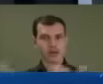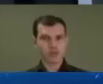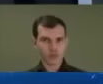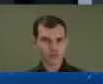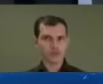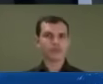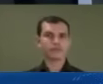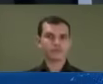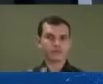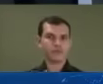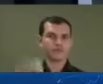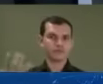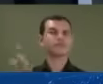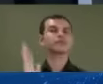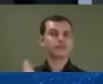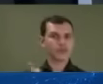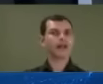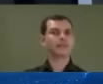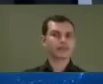quadro da União